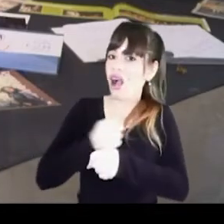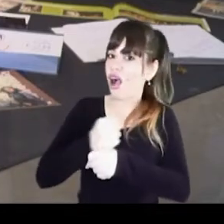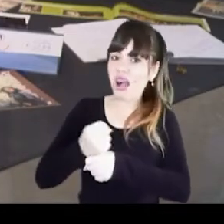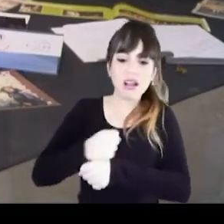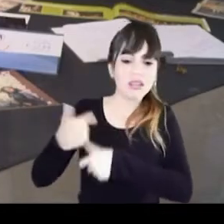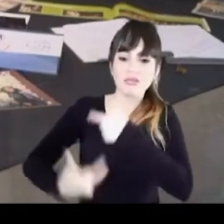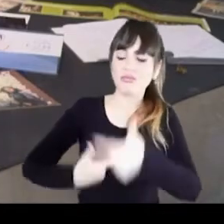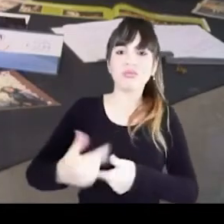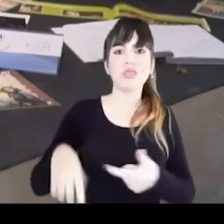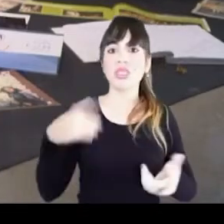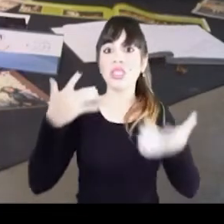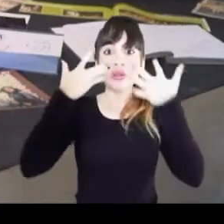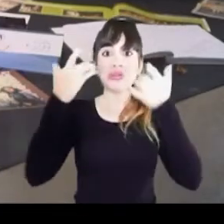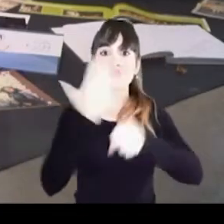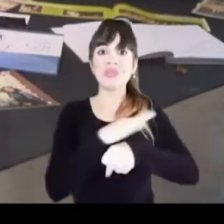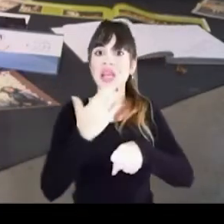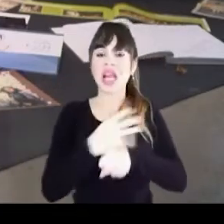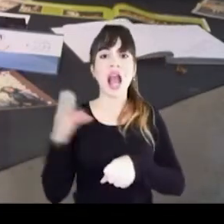de sala de ensaio.